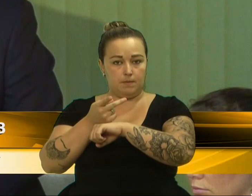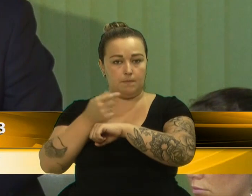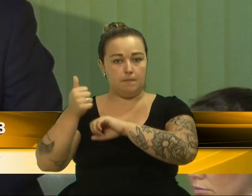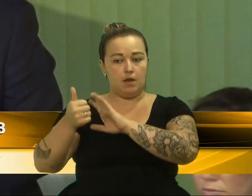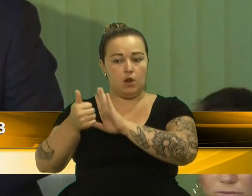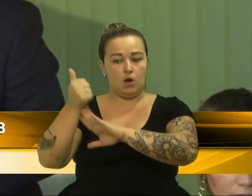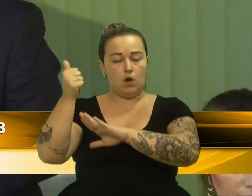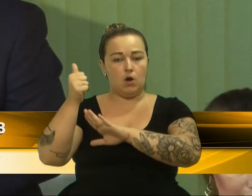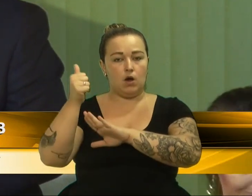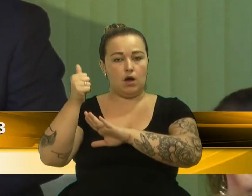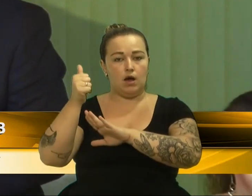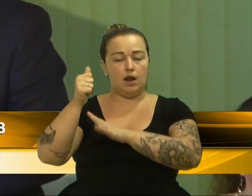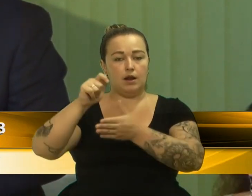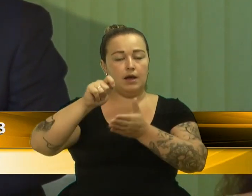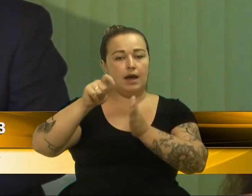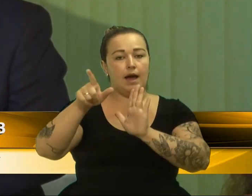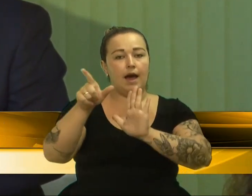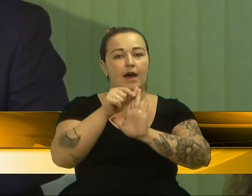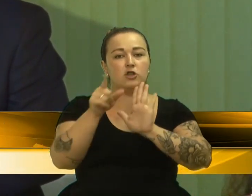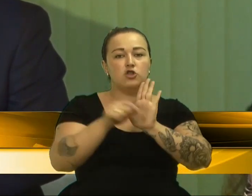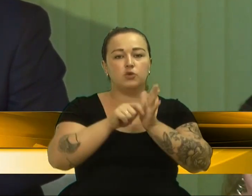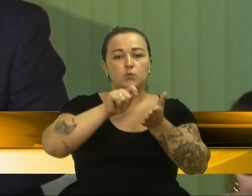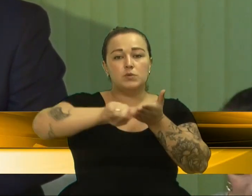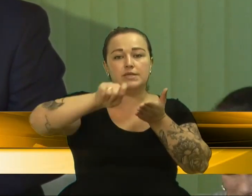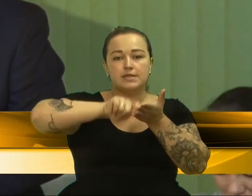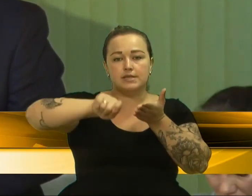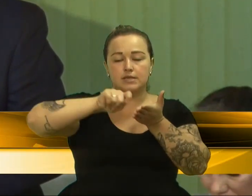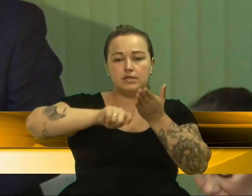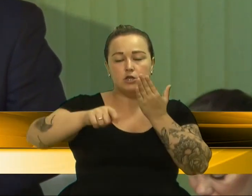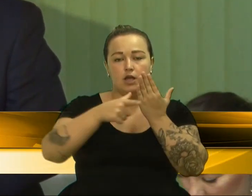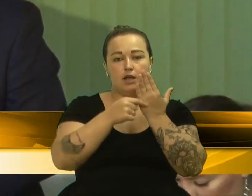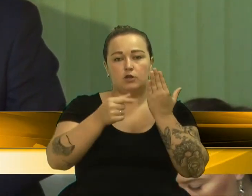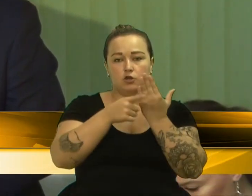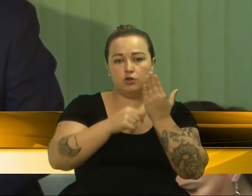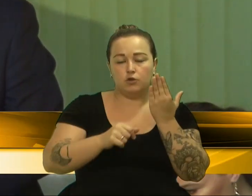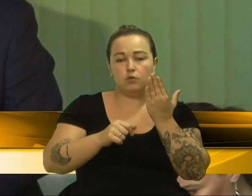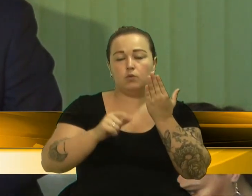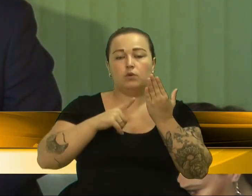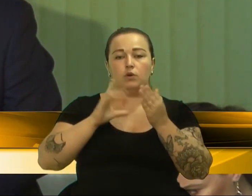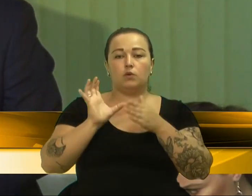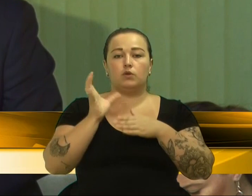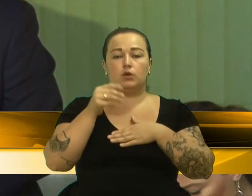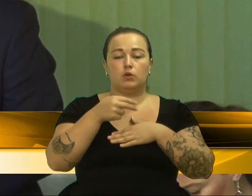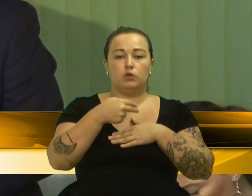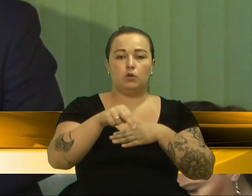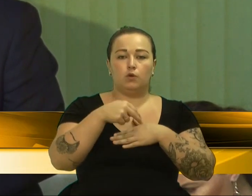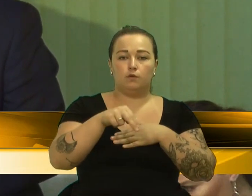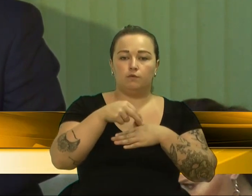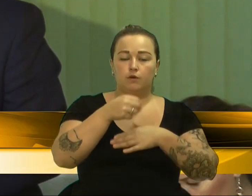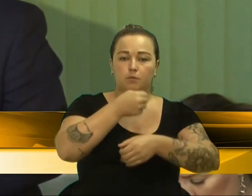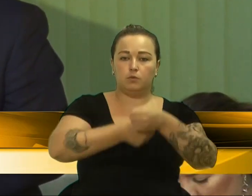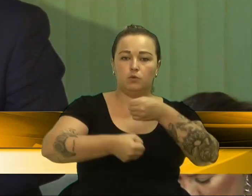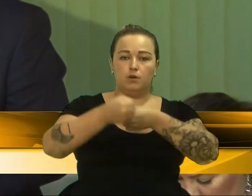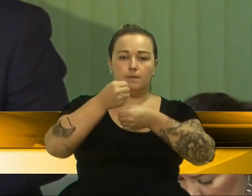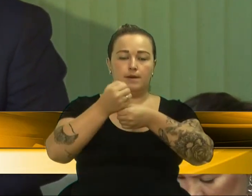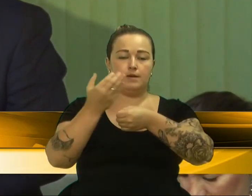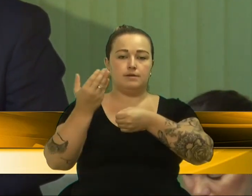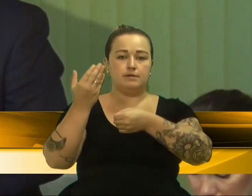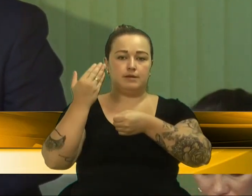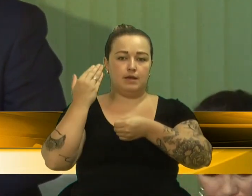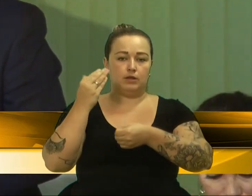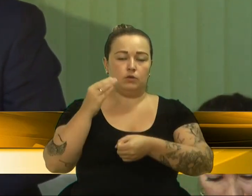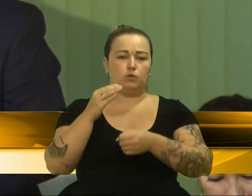na primeira jornada acadêmica de governança corporativa que ocorreu em novembro do ano passado na Tecnopuc. Um evento que